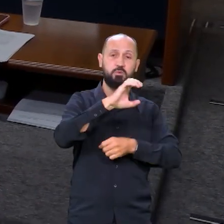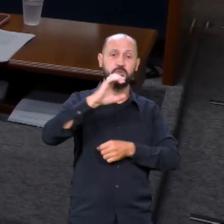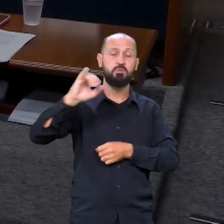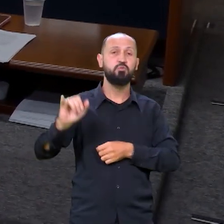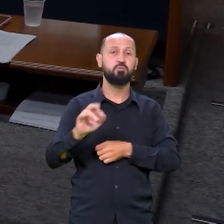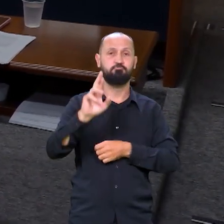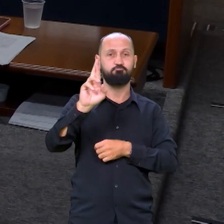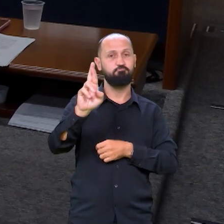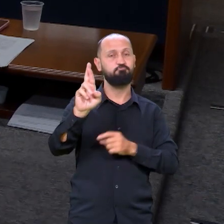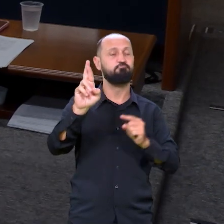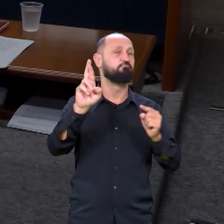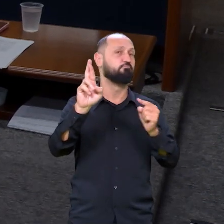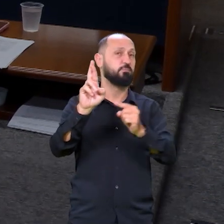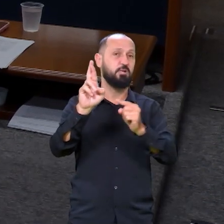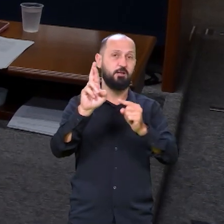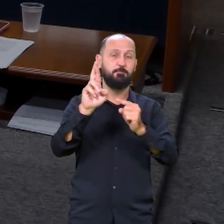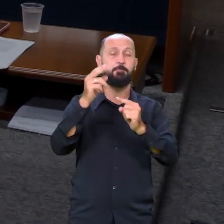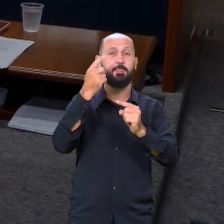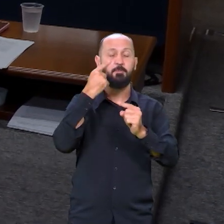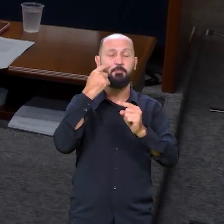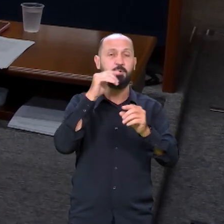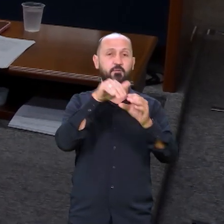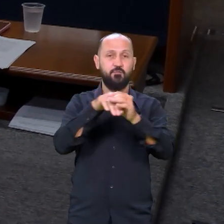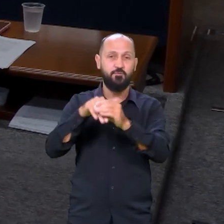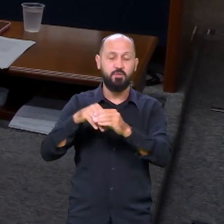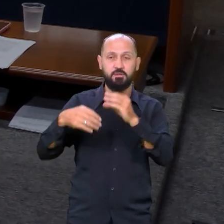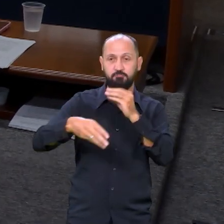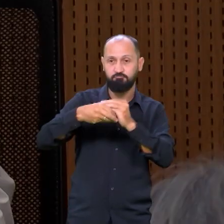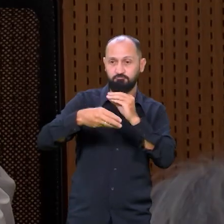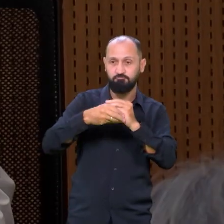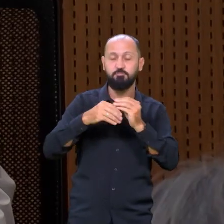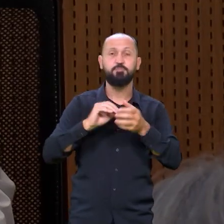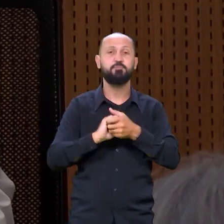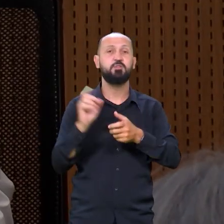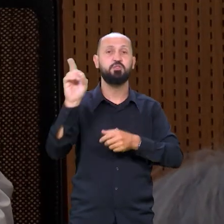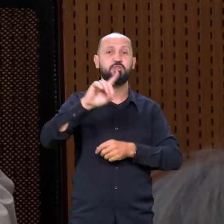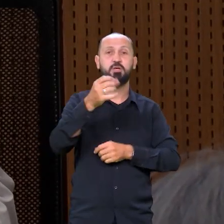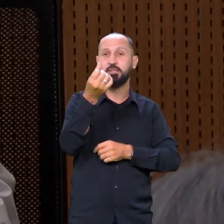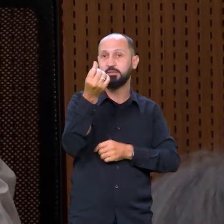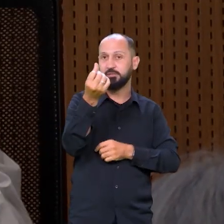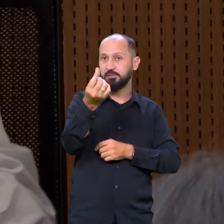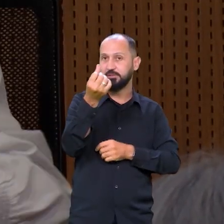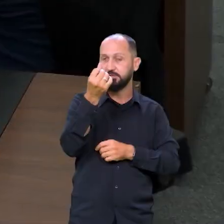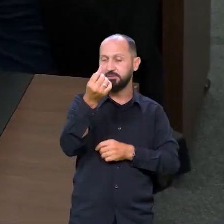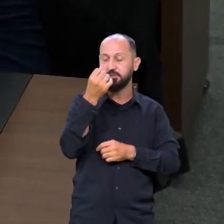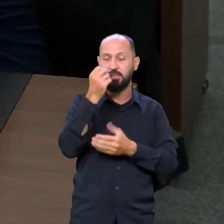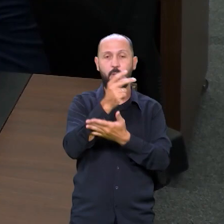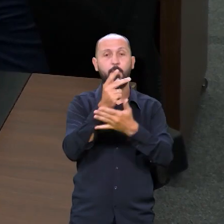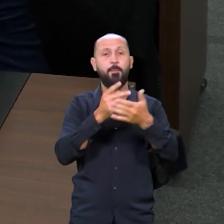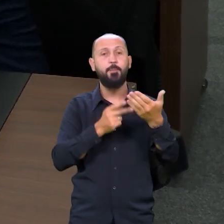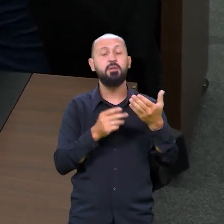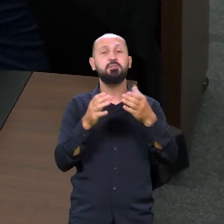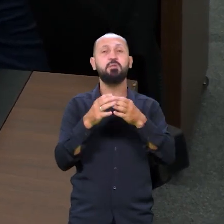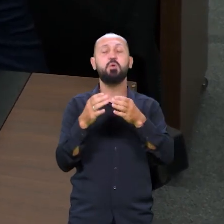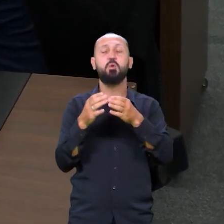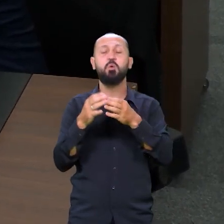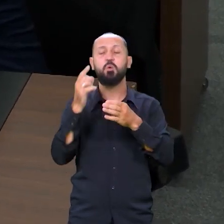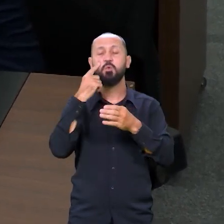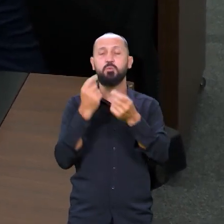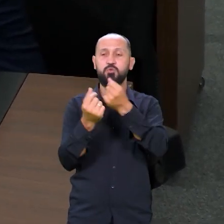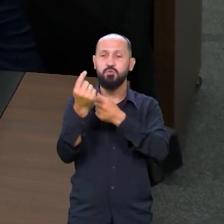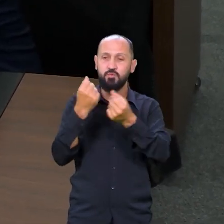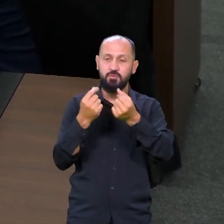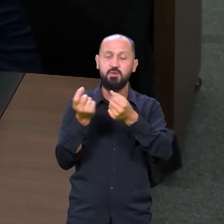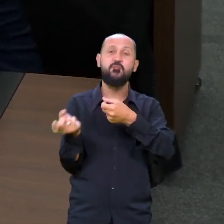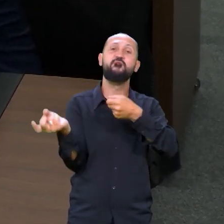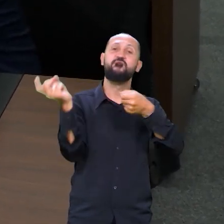pauta retorna à Comissão de Constituição, de Justiça e Redação para a votação das emendas. Dia 6, recebe parecer